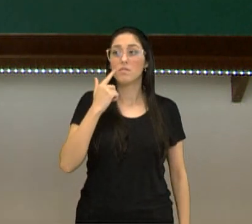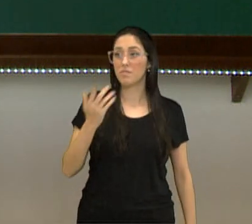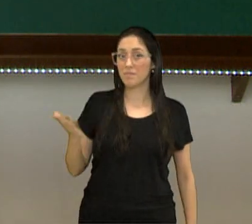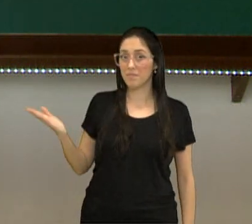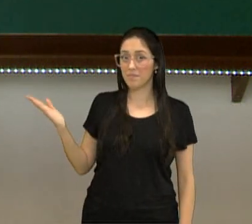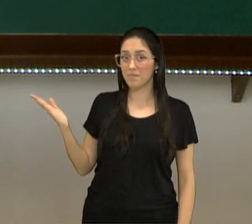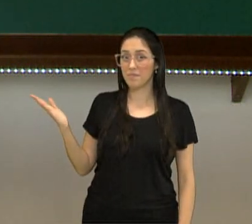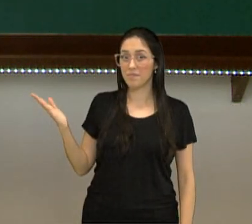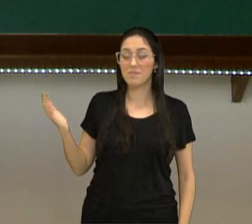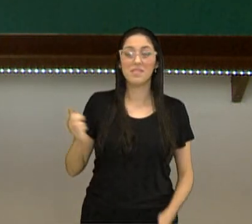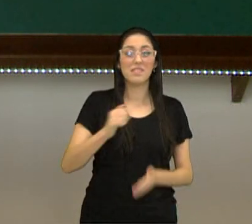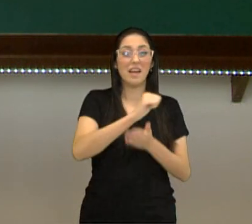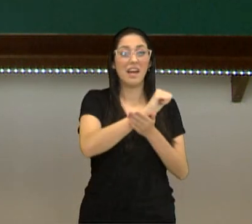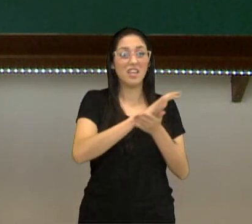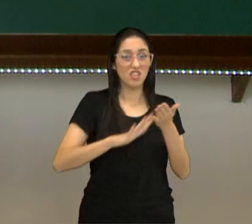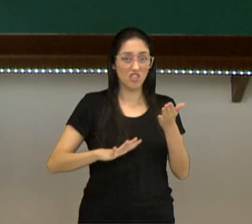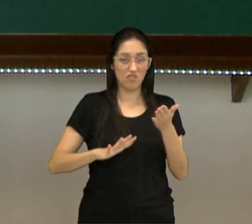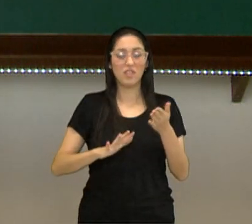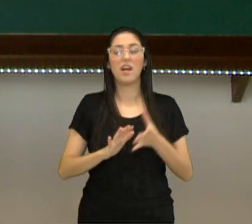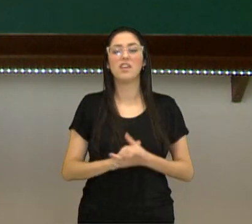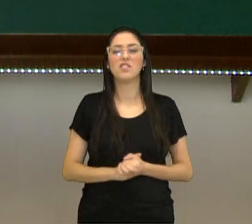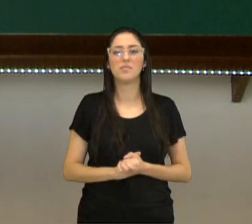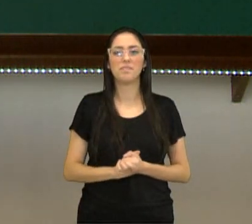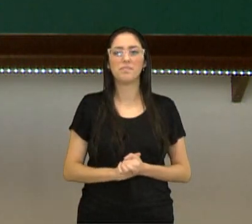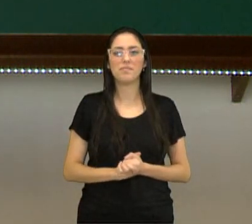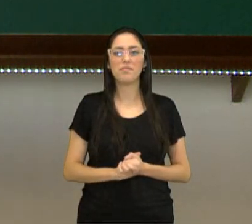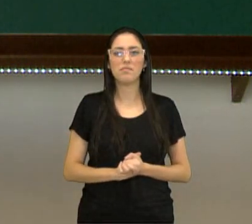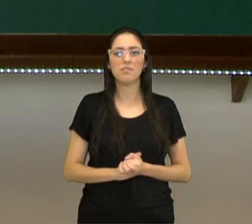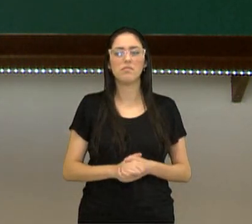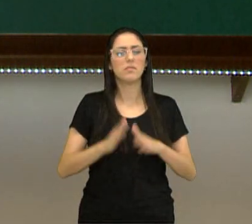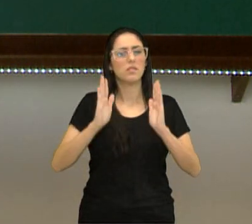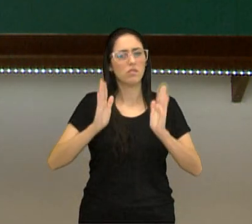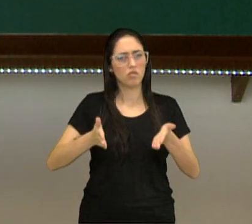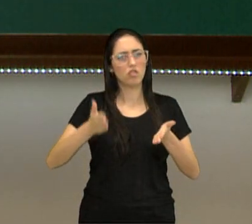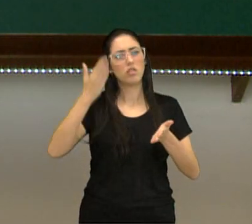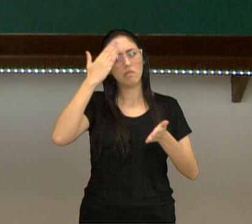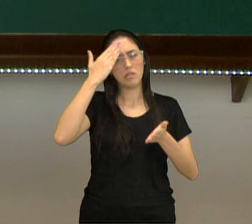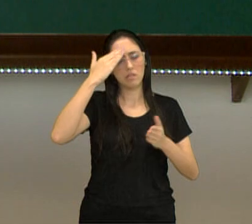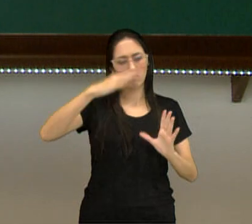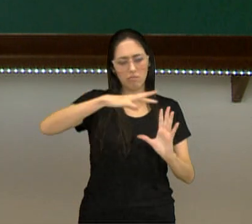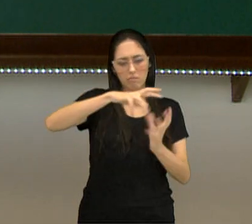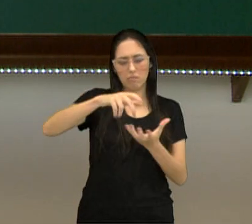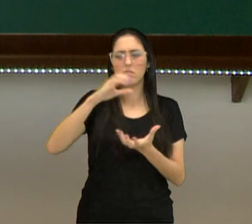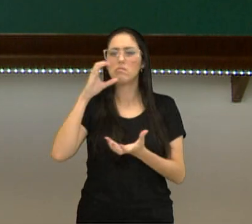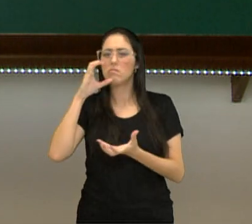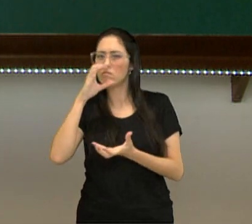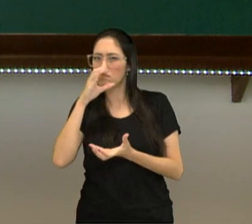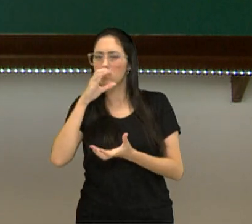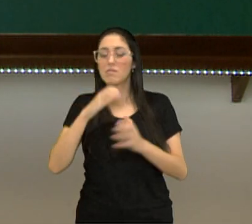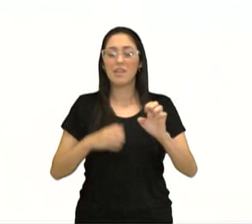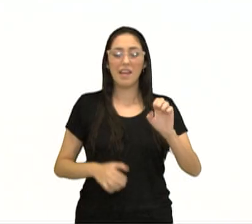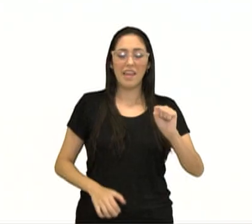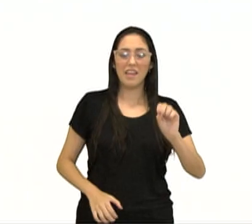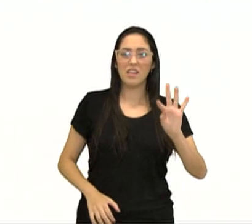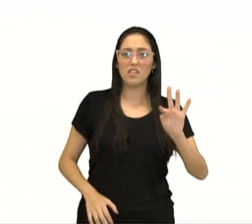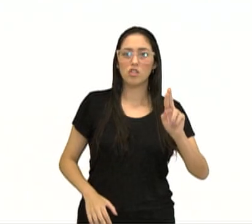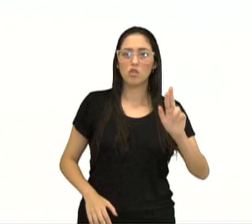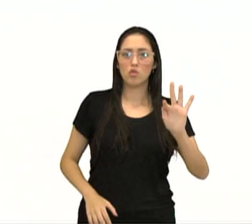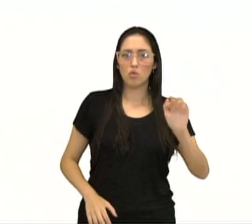ó. Nossa atividade, ó. Sabendo que aquecimento global e efeito estufa não são